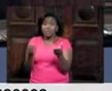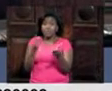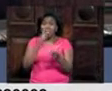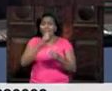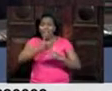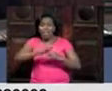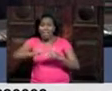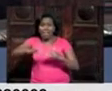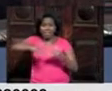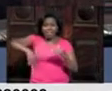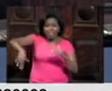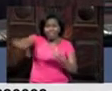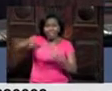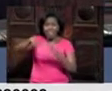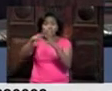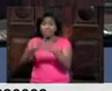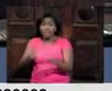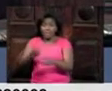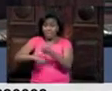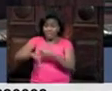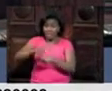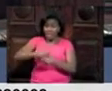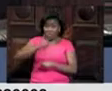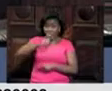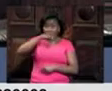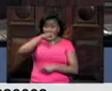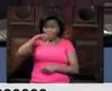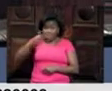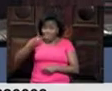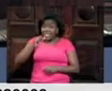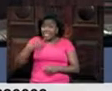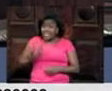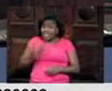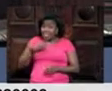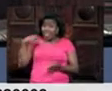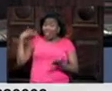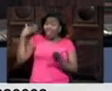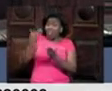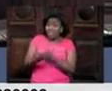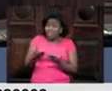Reis em 92, se ainda estivesse entre nós,